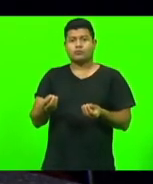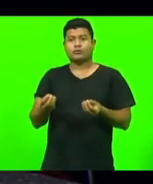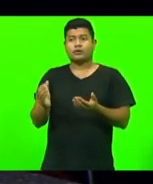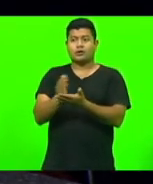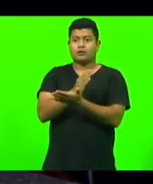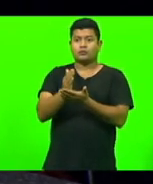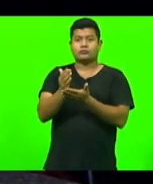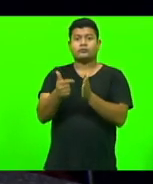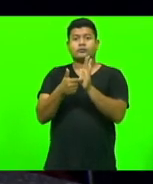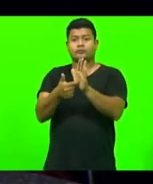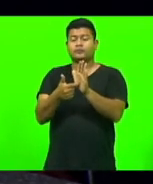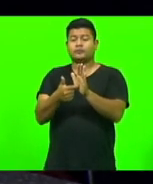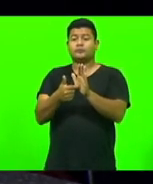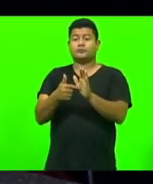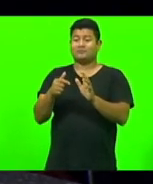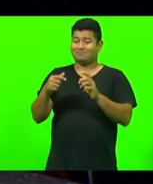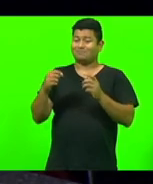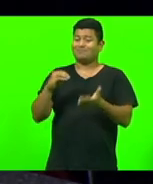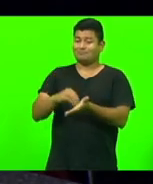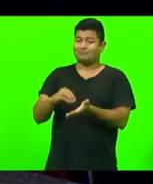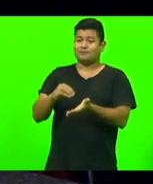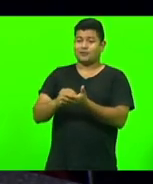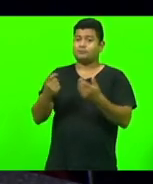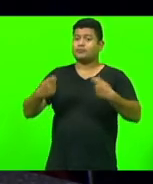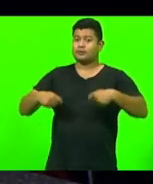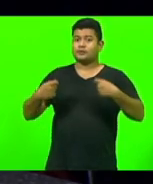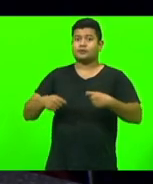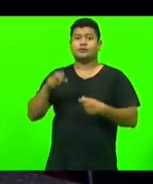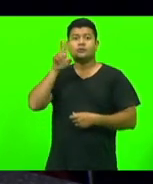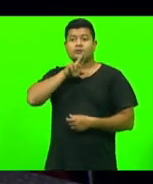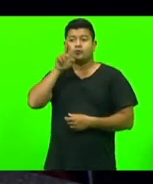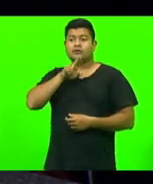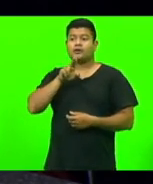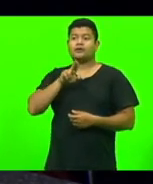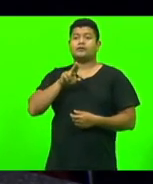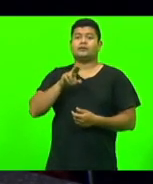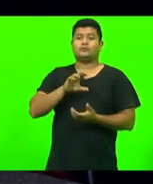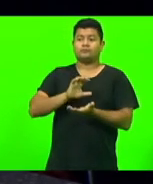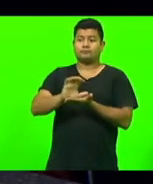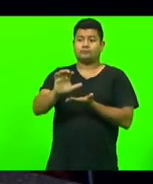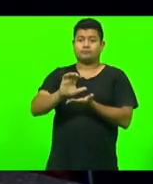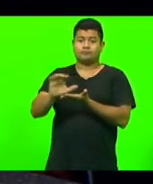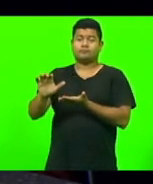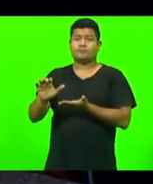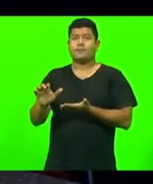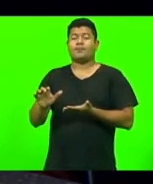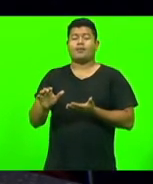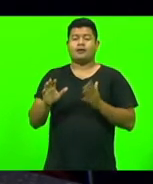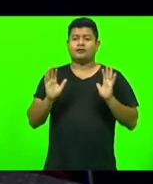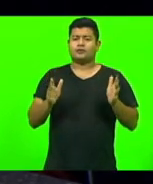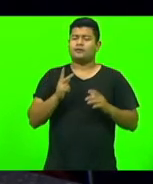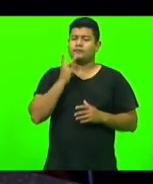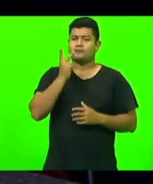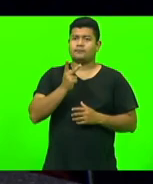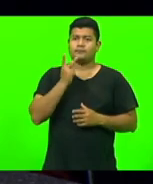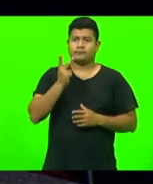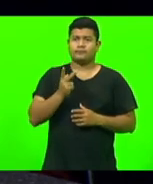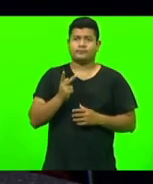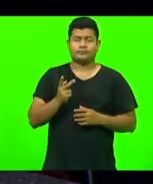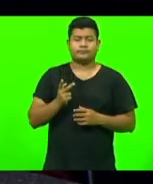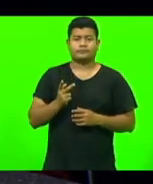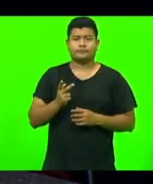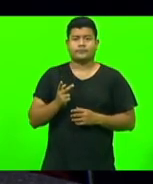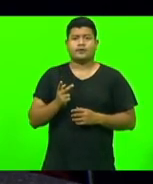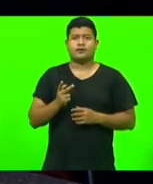maiores lacunas a serem solucionados, como é o caso, e eu já antecipo e tenho dito isso com frequência, da questão